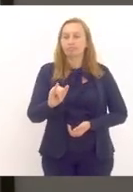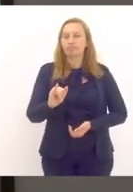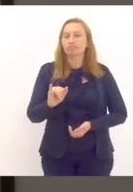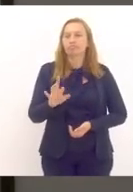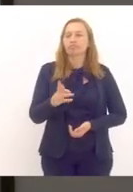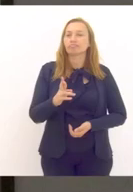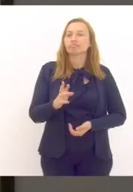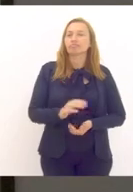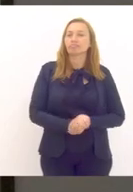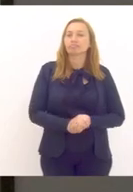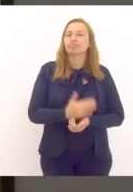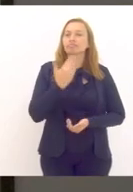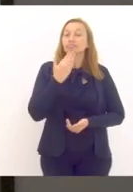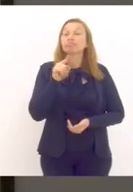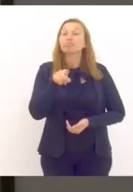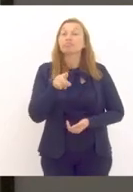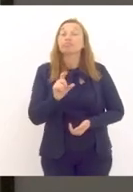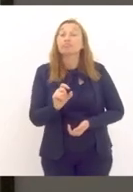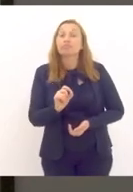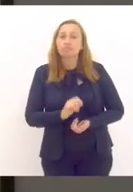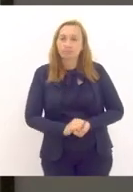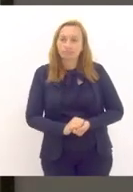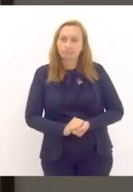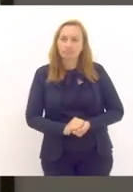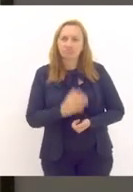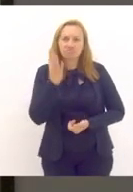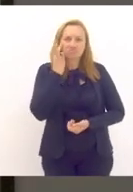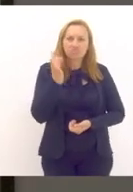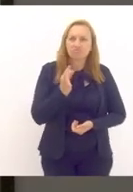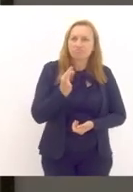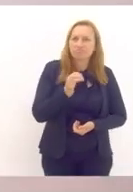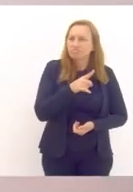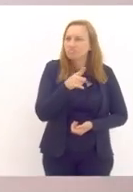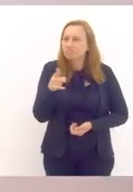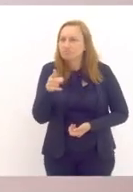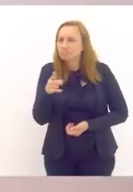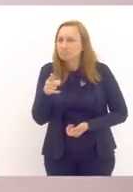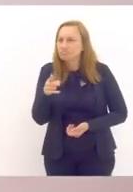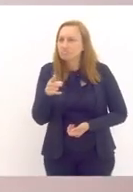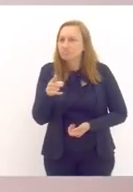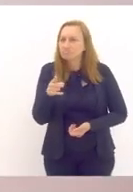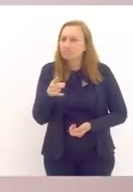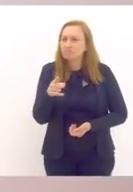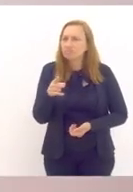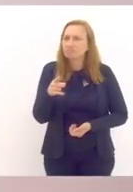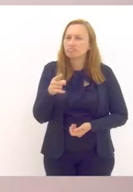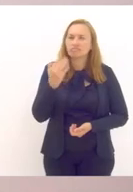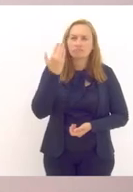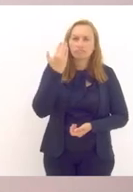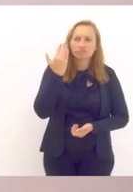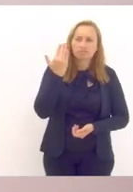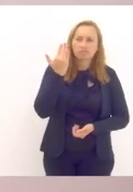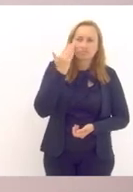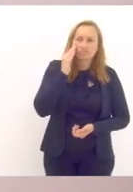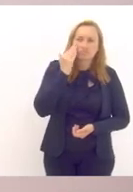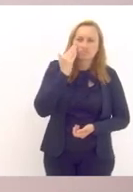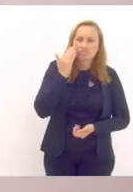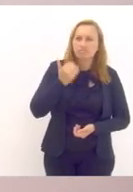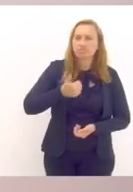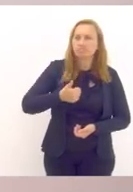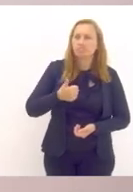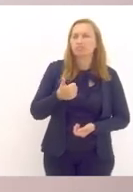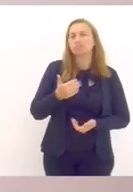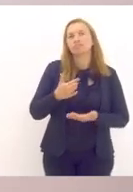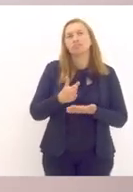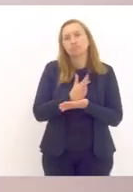O que nós pedimos aqui? Eu não sei se todos estão habituados a lidar, e dado que foi a primeira vez, e essa seja uma comissão experiente, eu